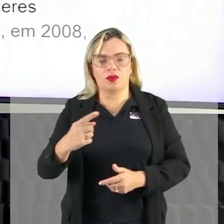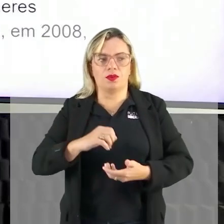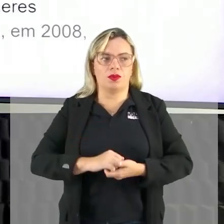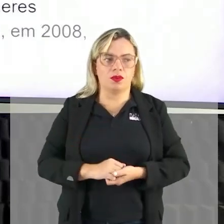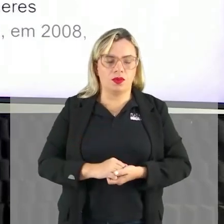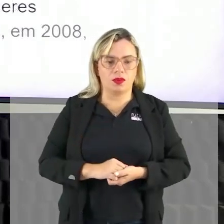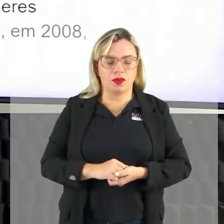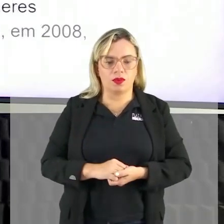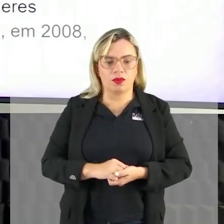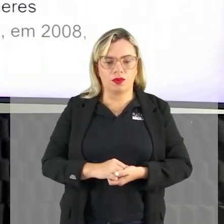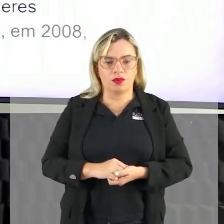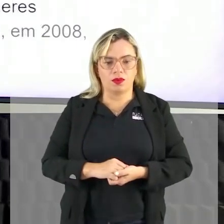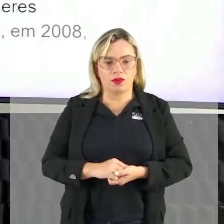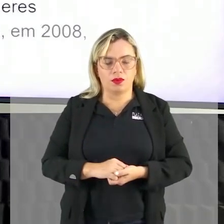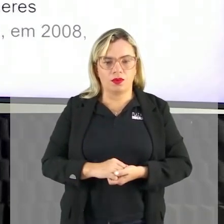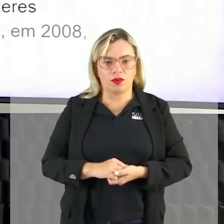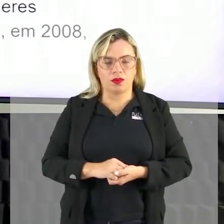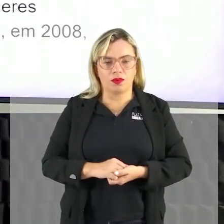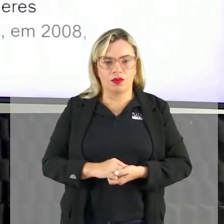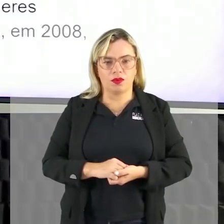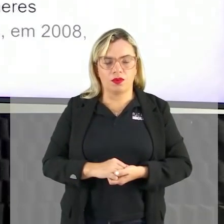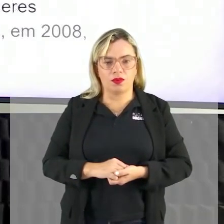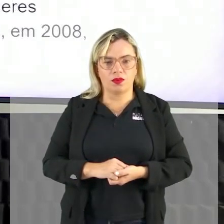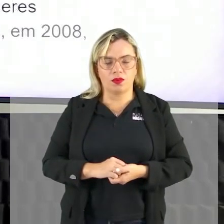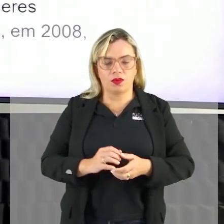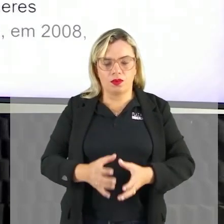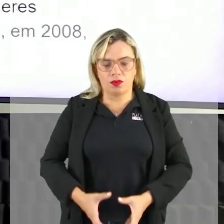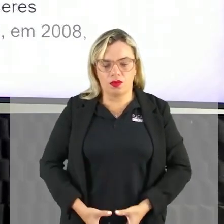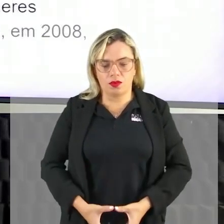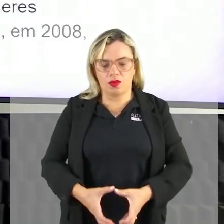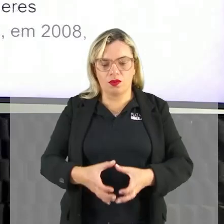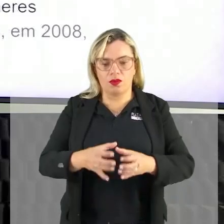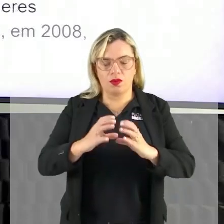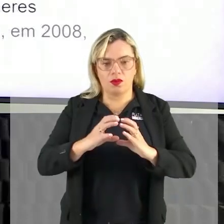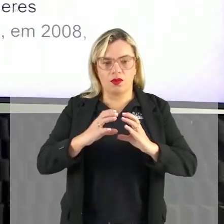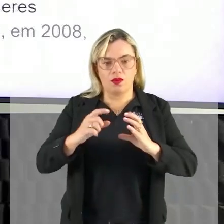Então, o óvulo, ele vai ter,